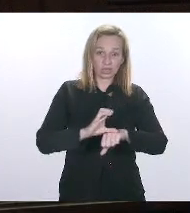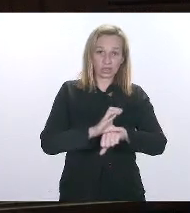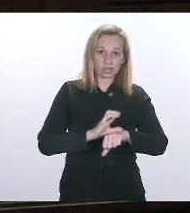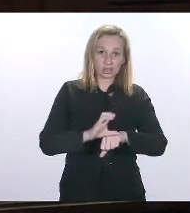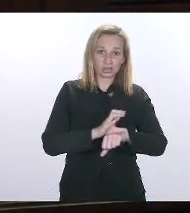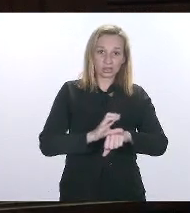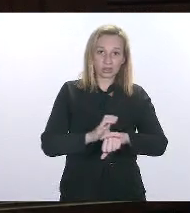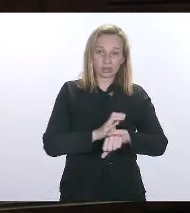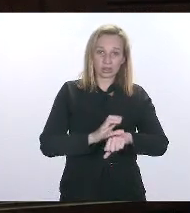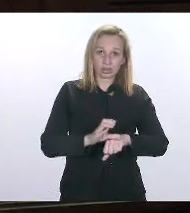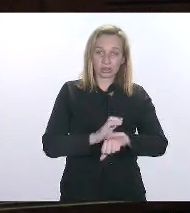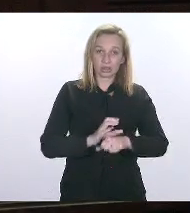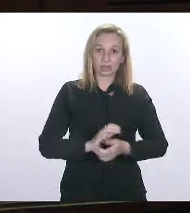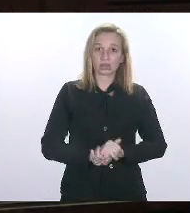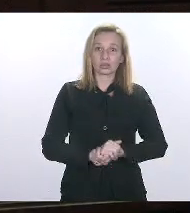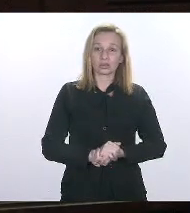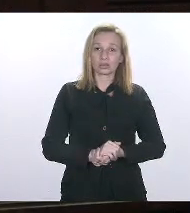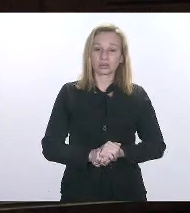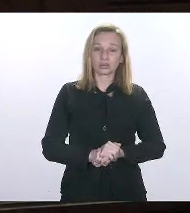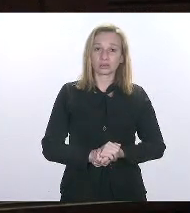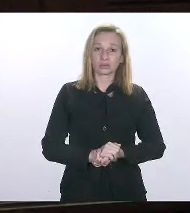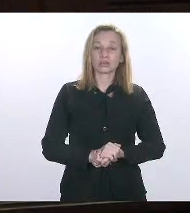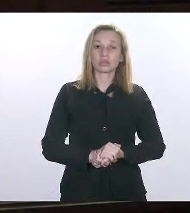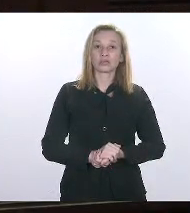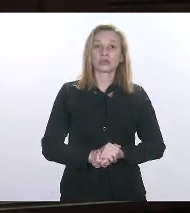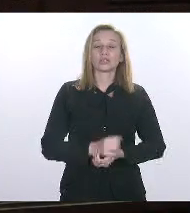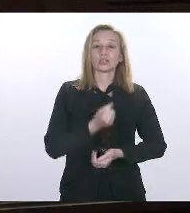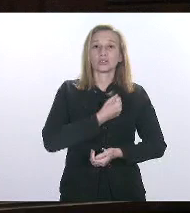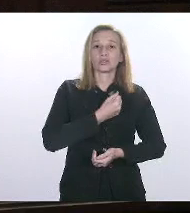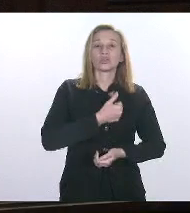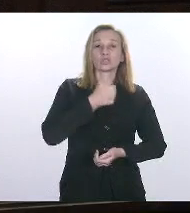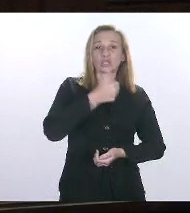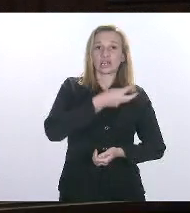que vai falar contra a lei federal número